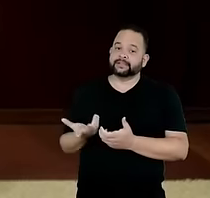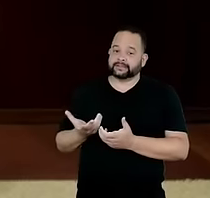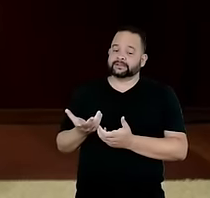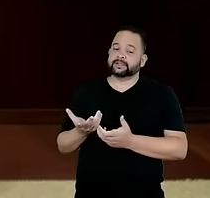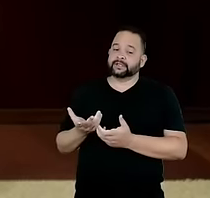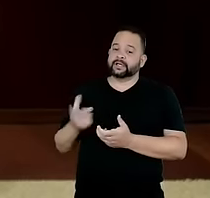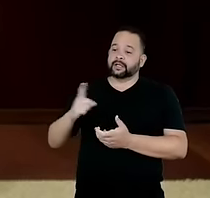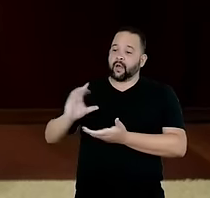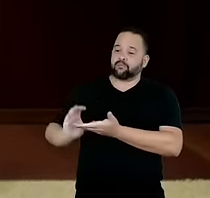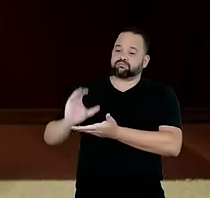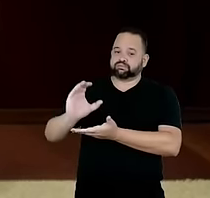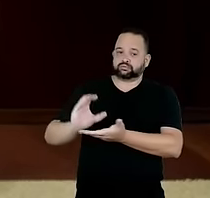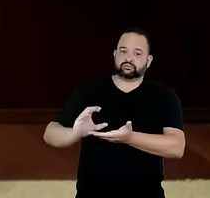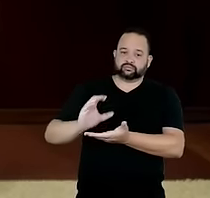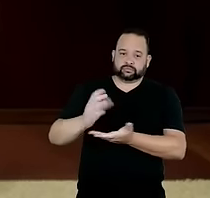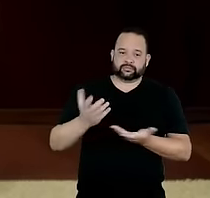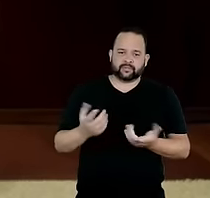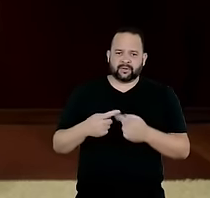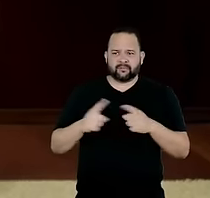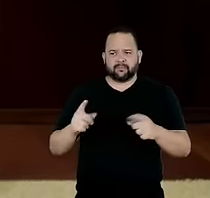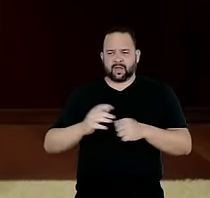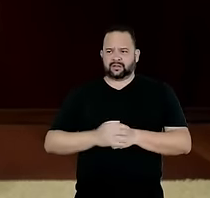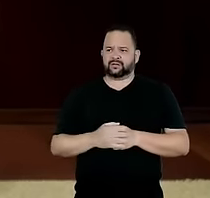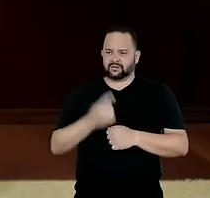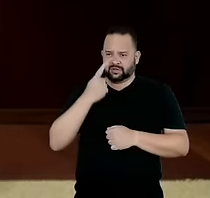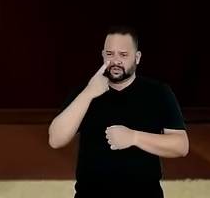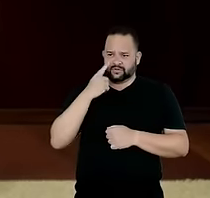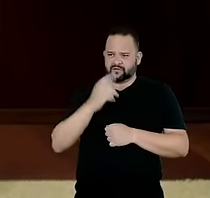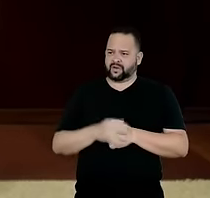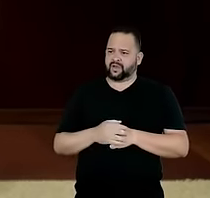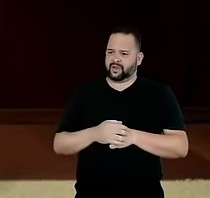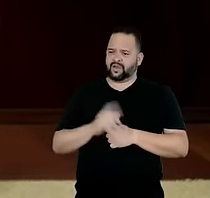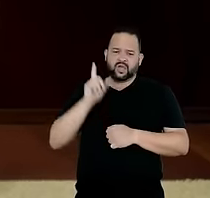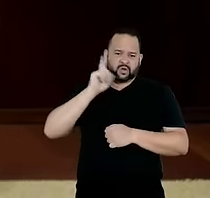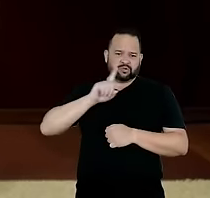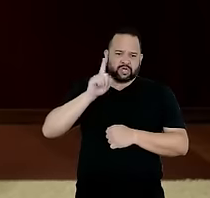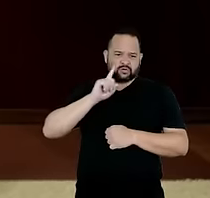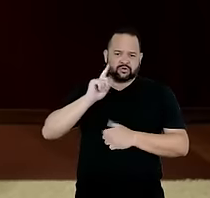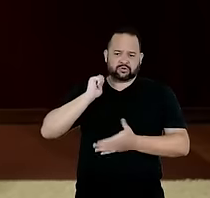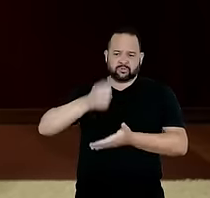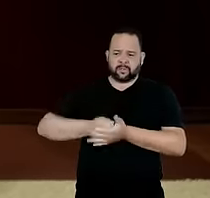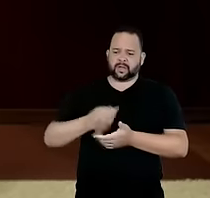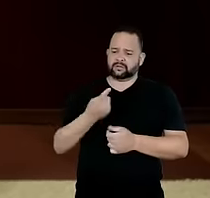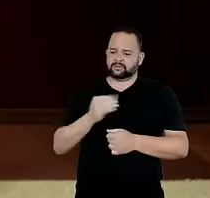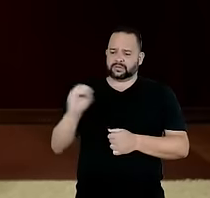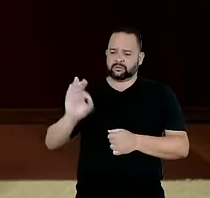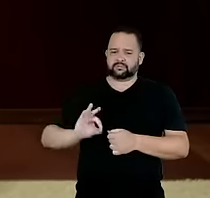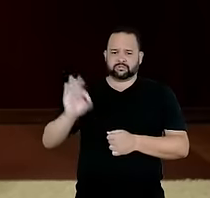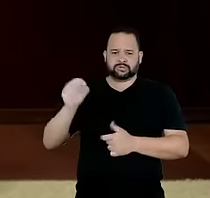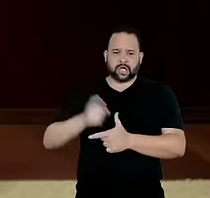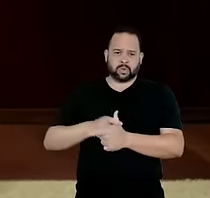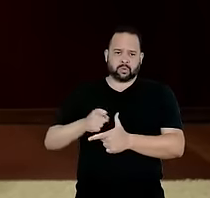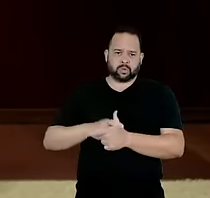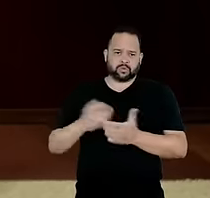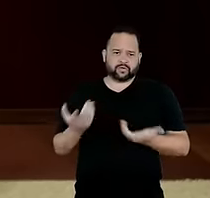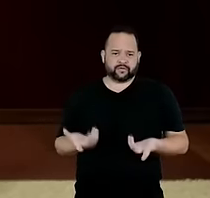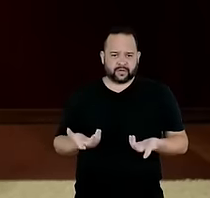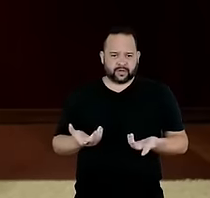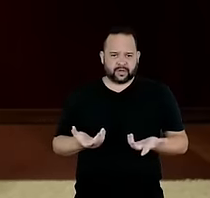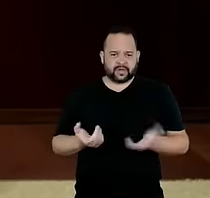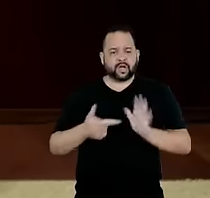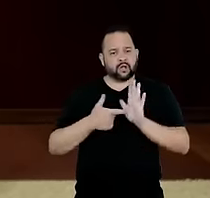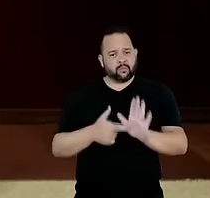atenção e vê um Estados Unidos batendo 100% de endividamento ele mostrou uma projeção lá que Estados Unidos pode bater quase 200% de